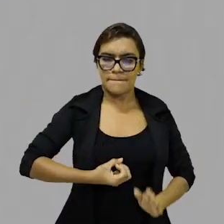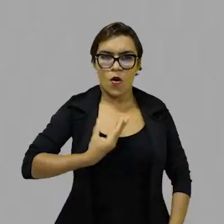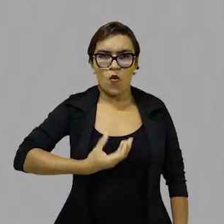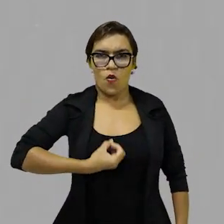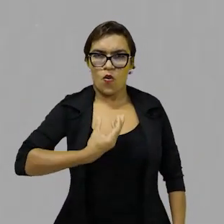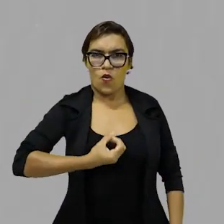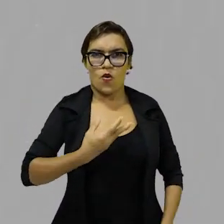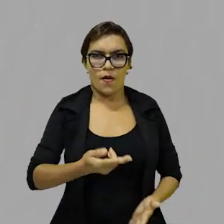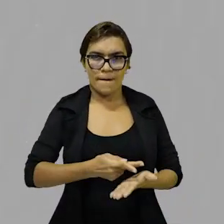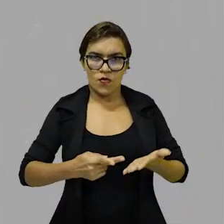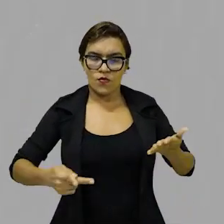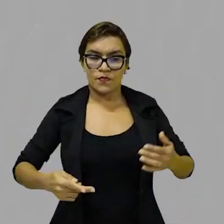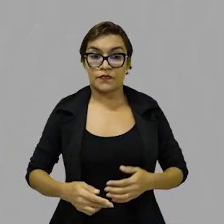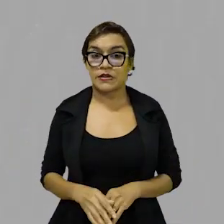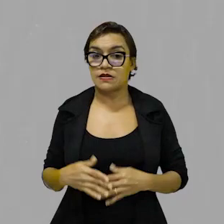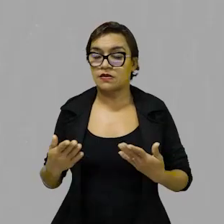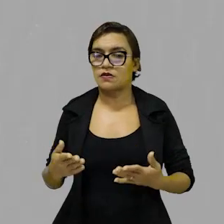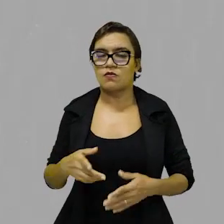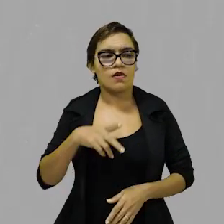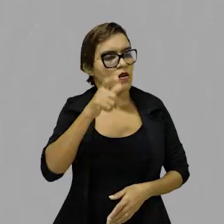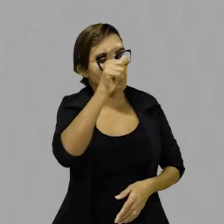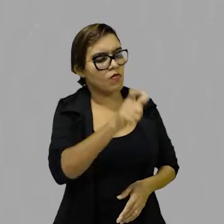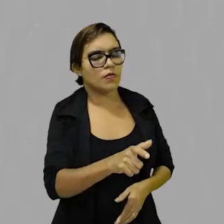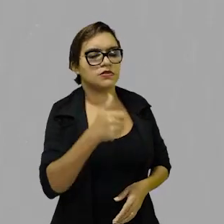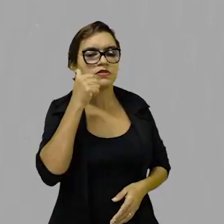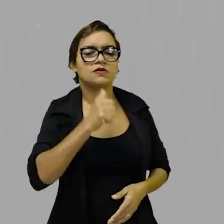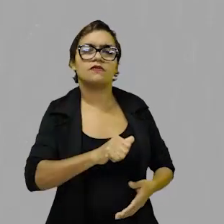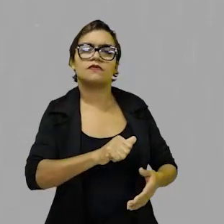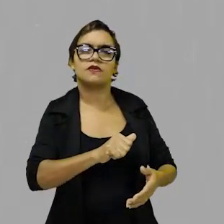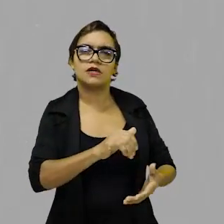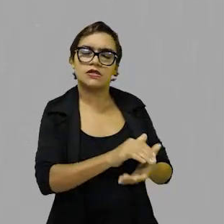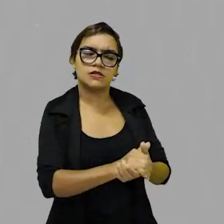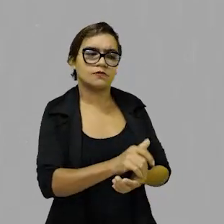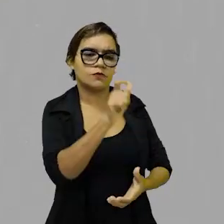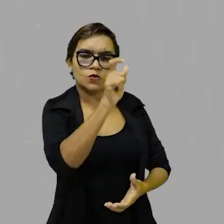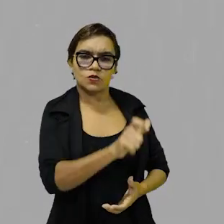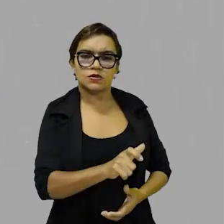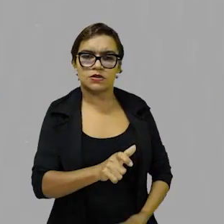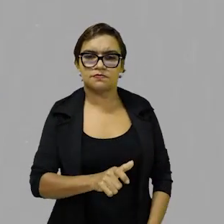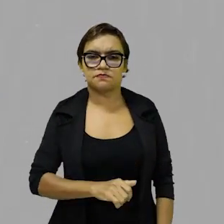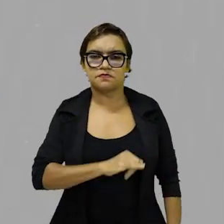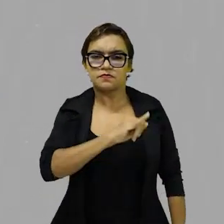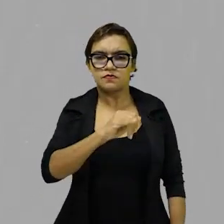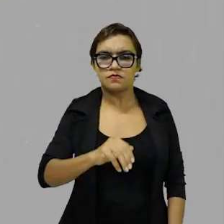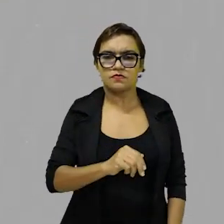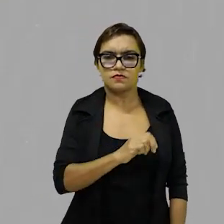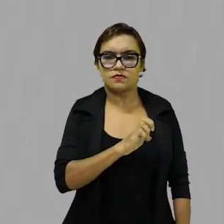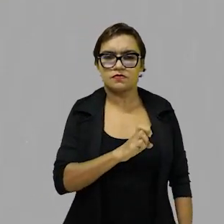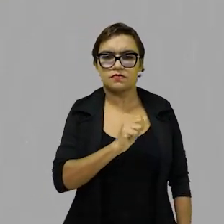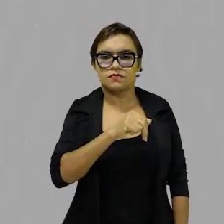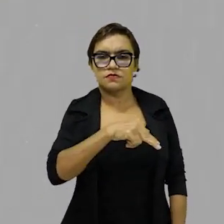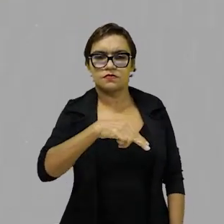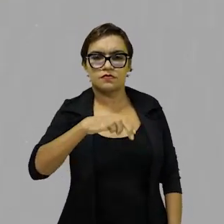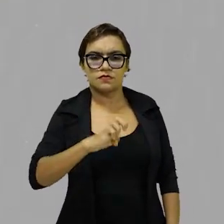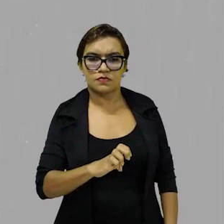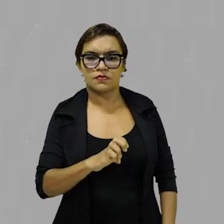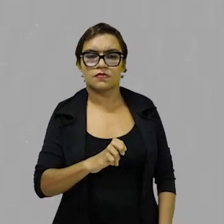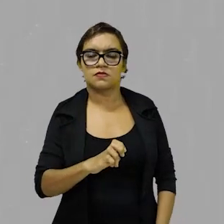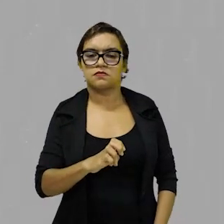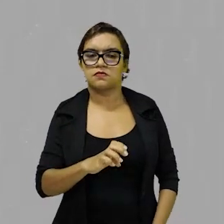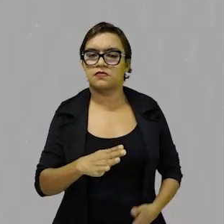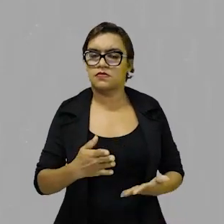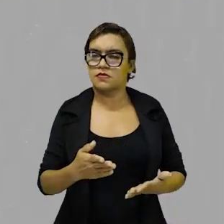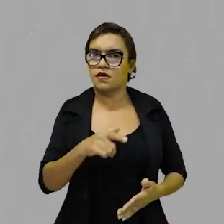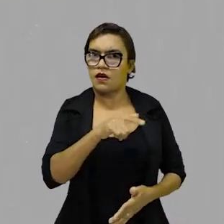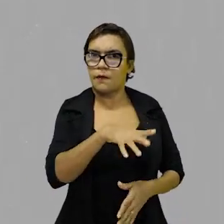buscar na esposa dele, a Jeanne Butene, acho que é isso a pronúncia,